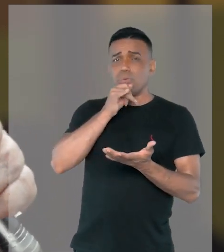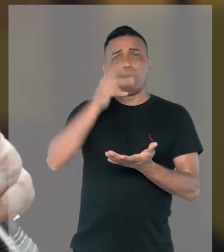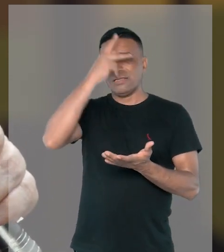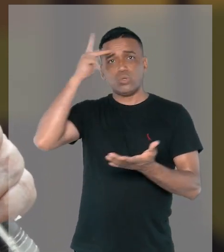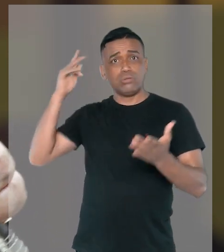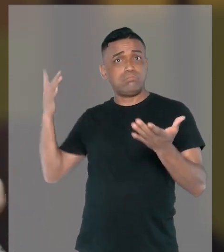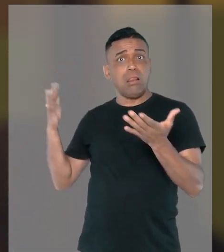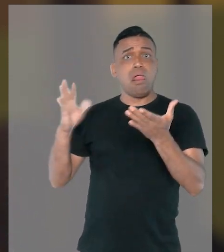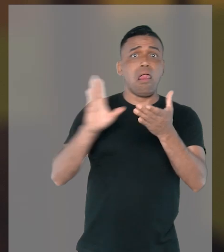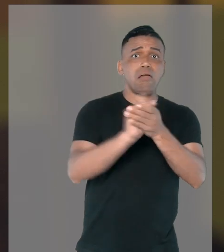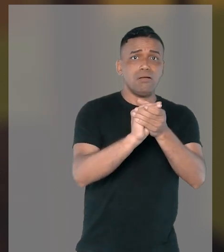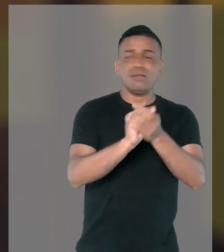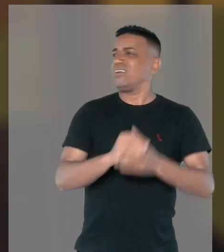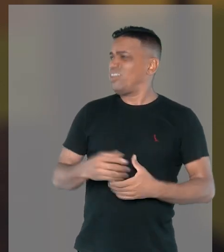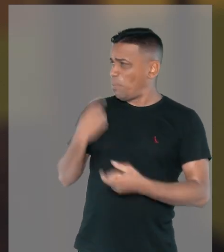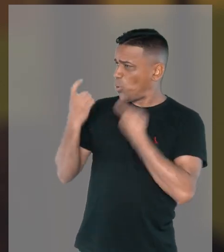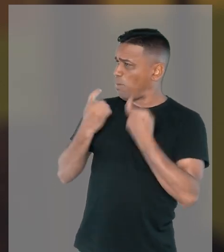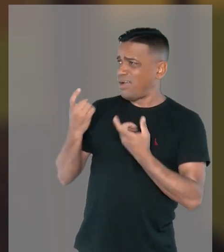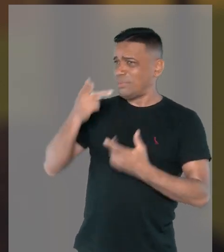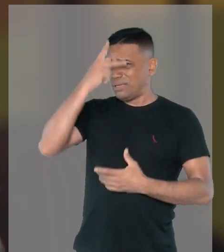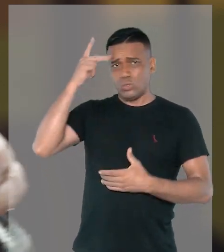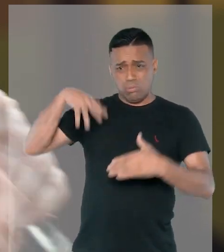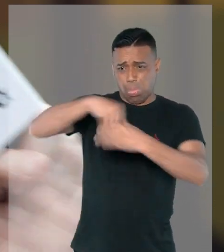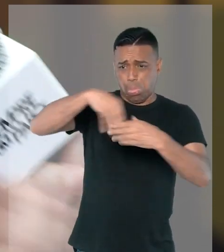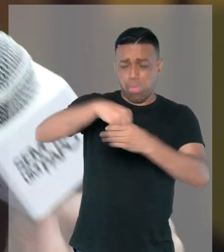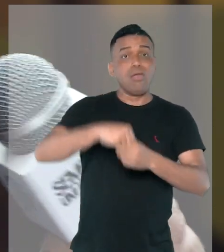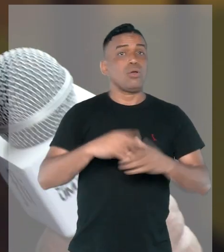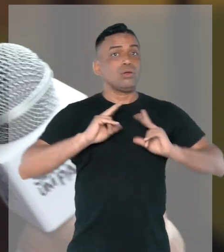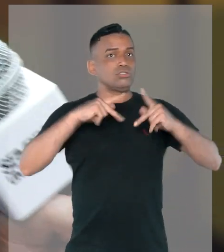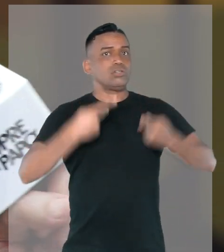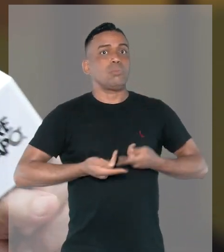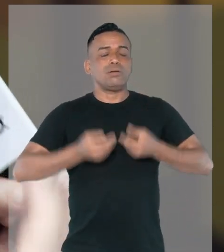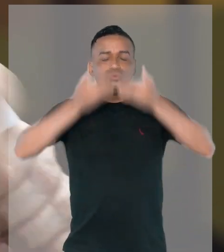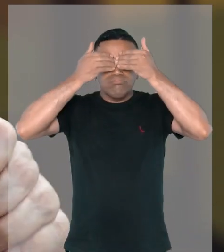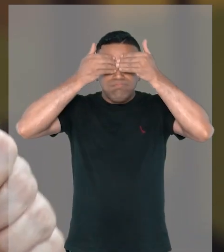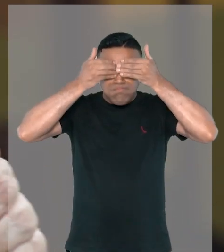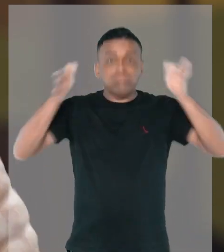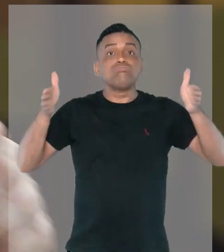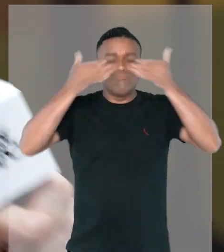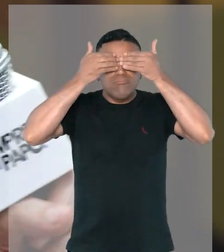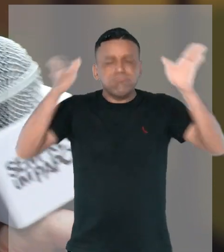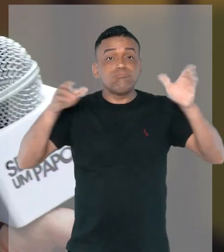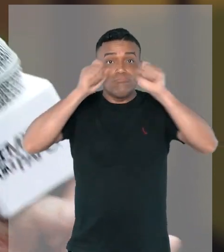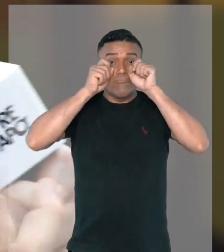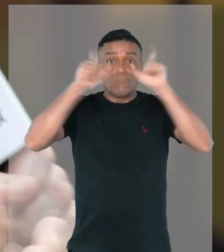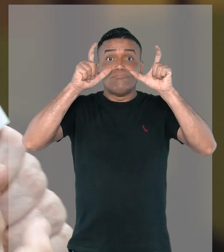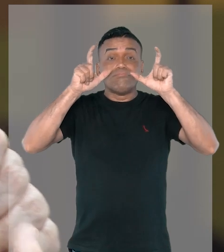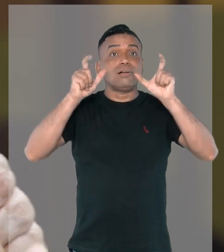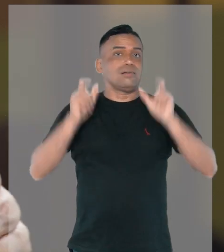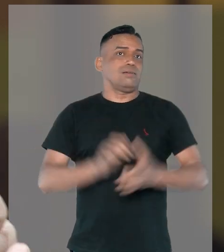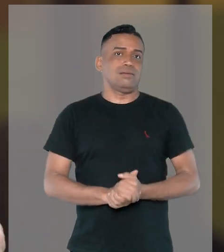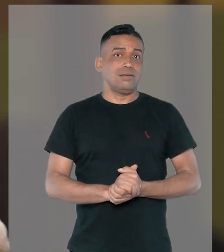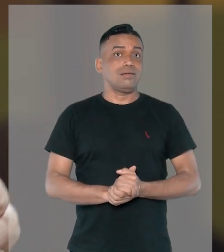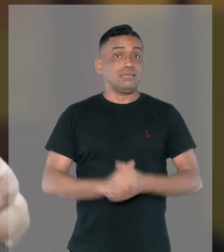seu templo? Eu falei, não estou preocupada com isso. Eu quero seres humanos que acordem, seres humanos despertos, seres